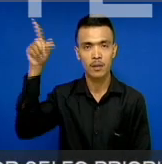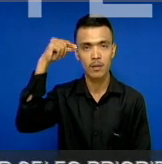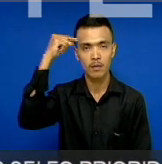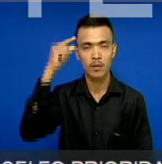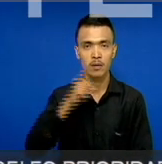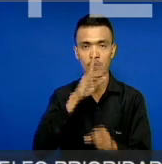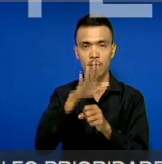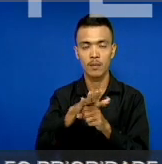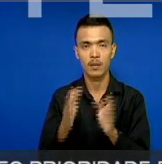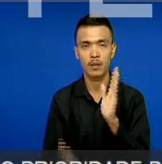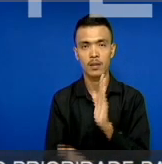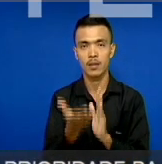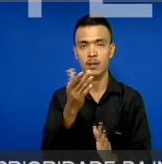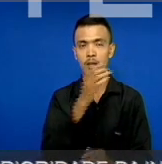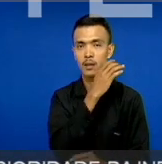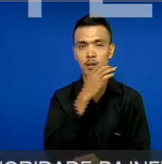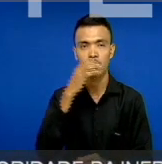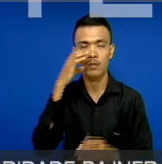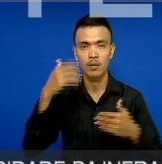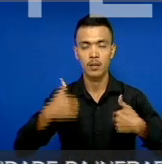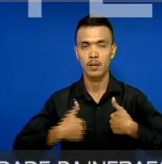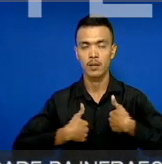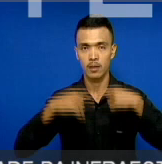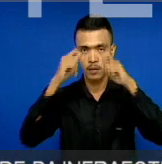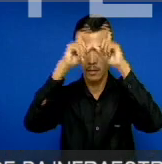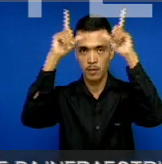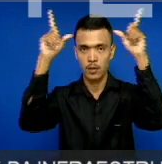Governo comprometido seja a produção agrícola e a railaran.